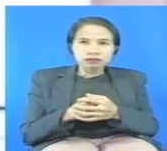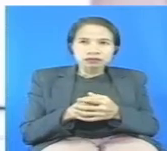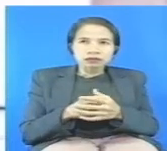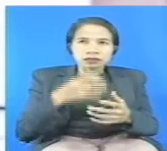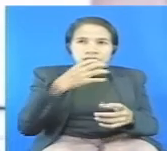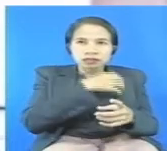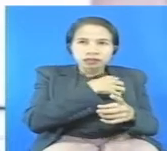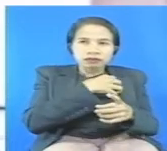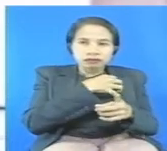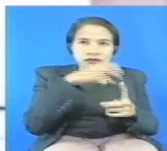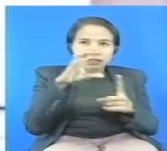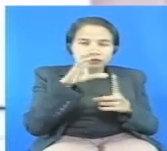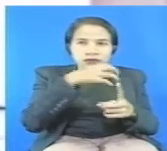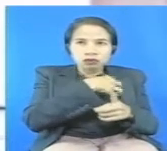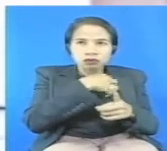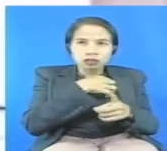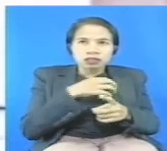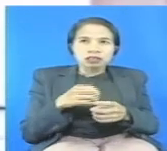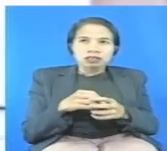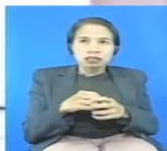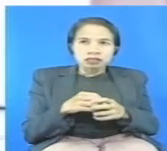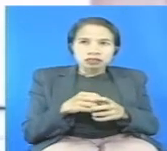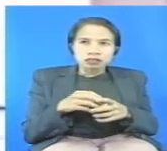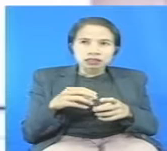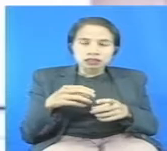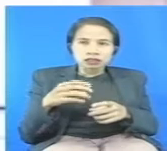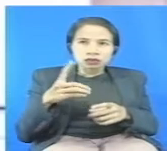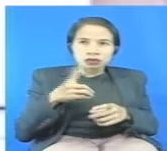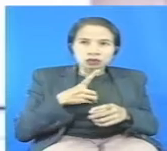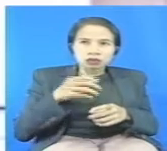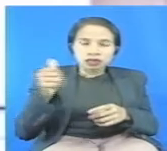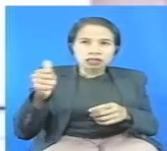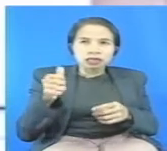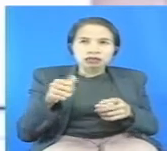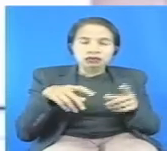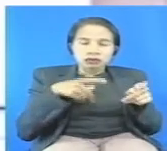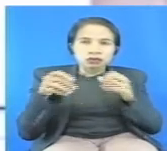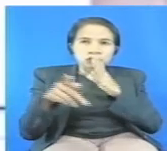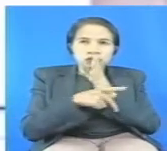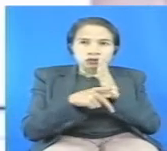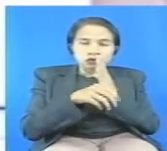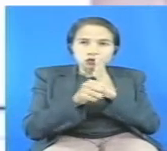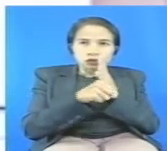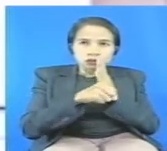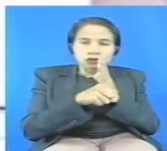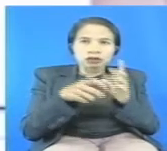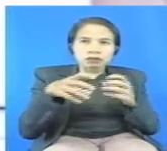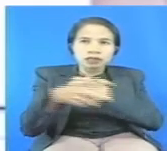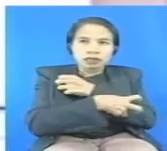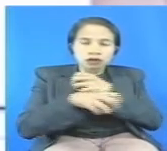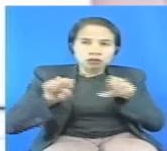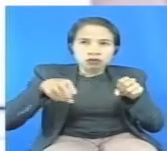Comando Polícia Nacional Timor-Leste, Esquadra Dongalesu, entrega suspeito na Indrua, neve desconfia na Algomotor e a área